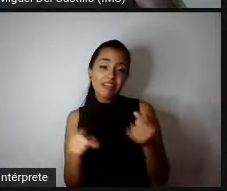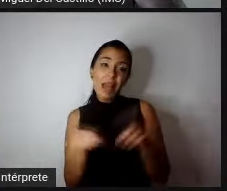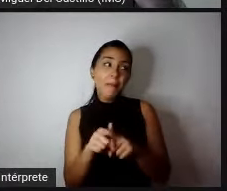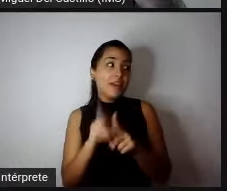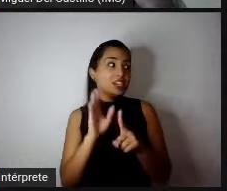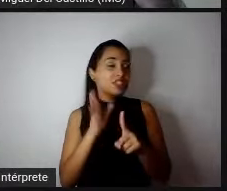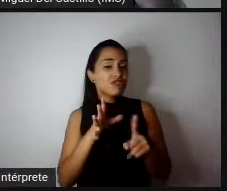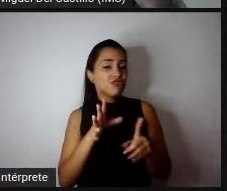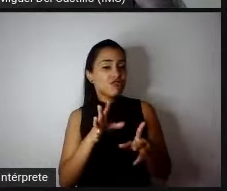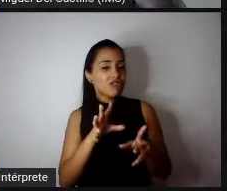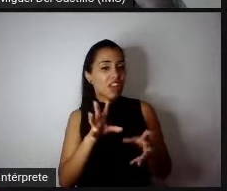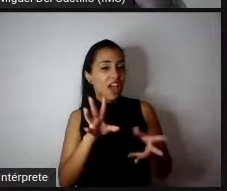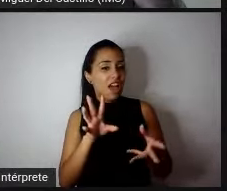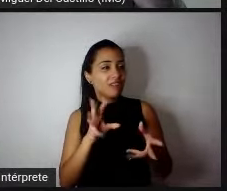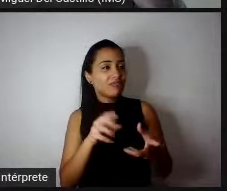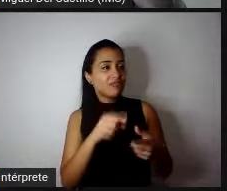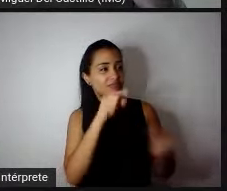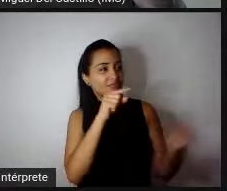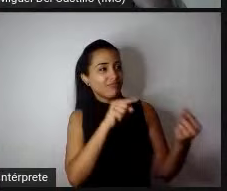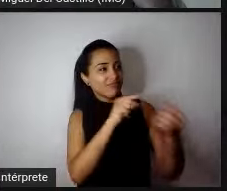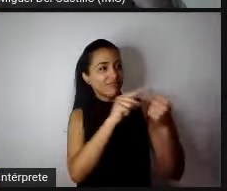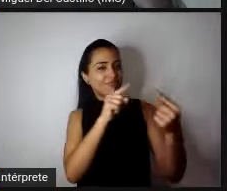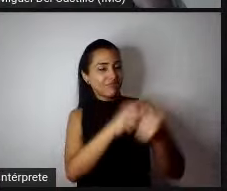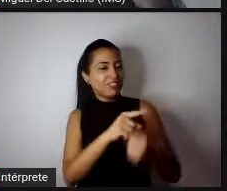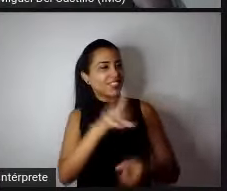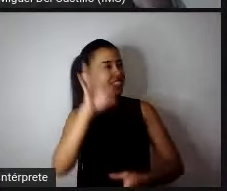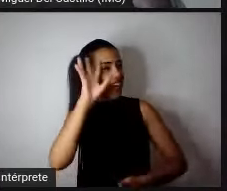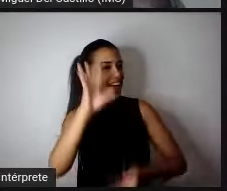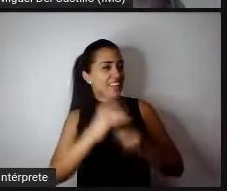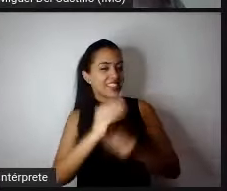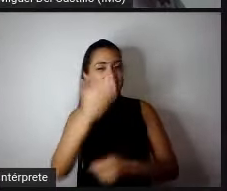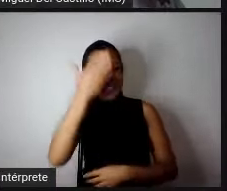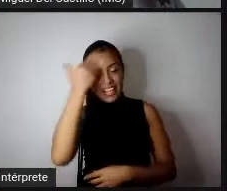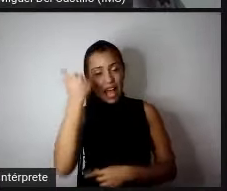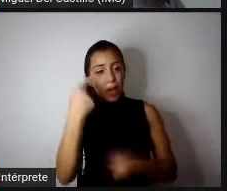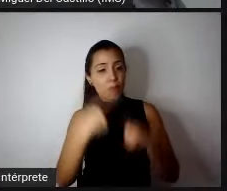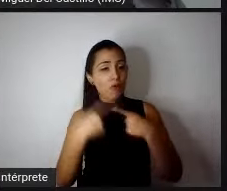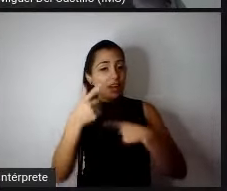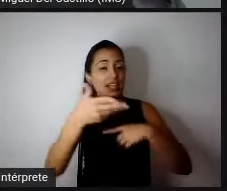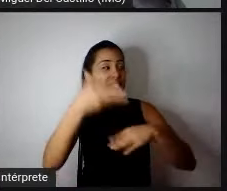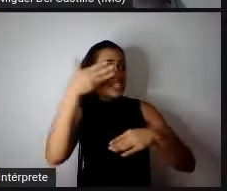está entrando no mundo.